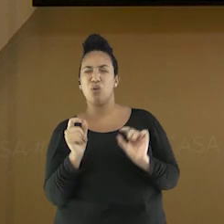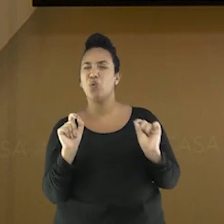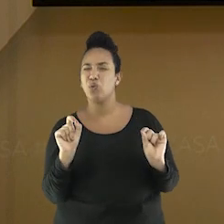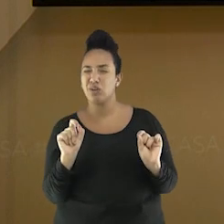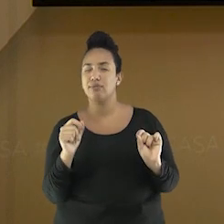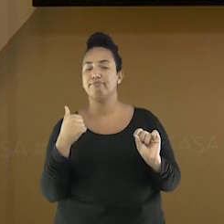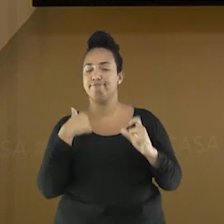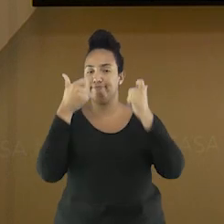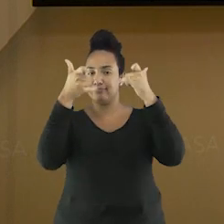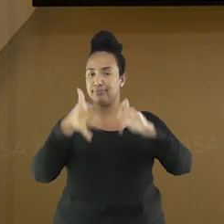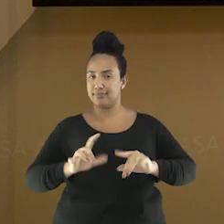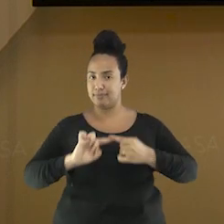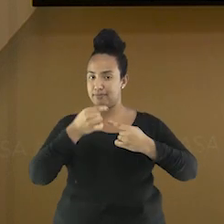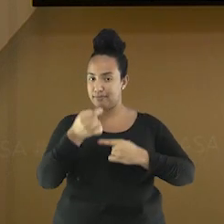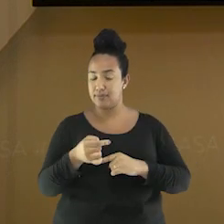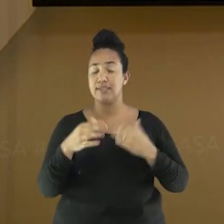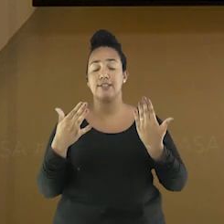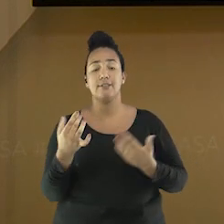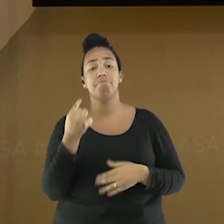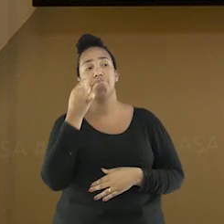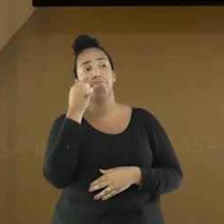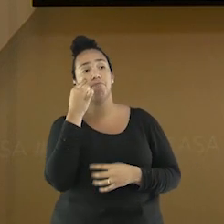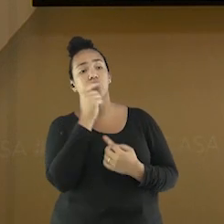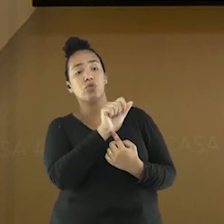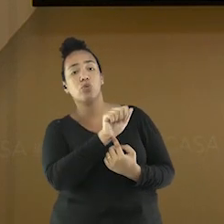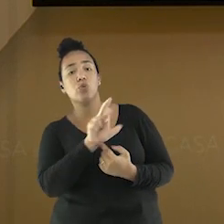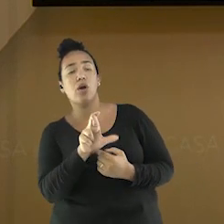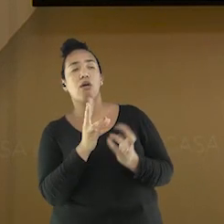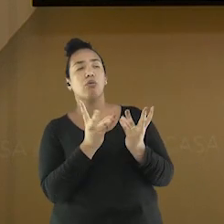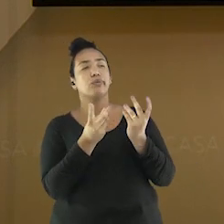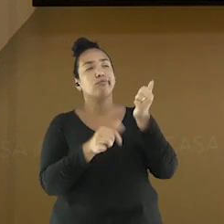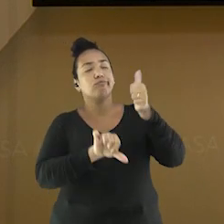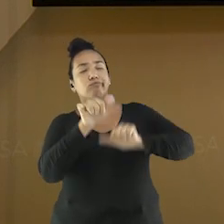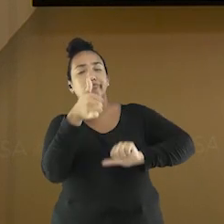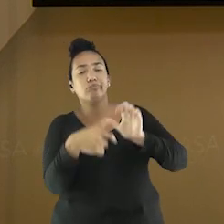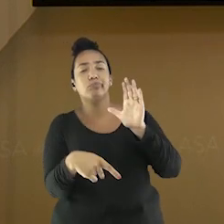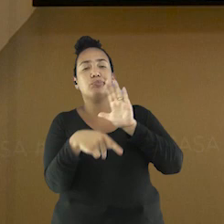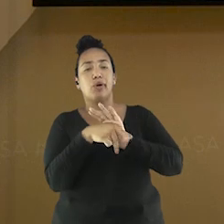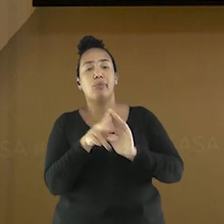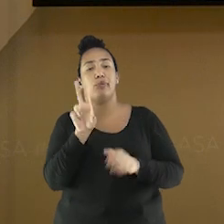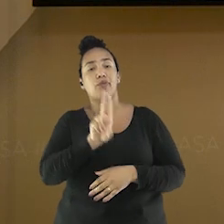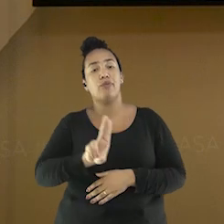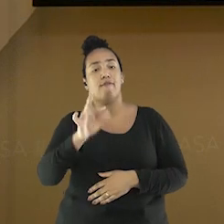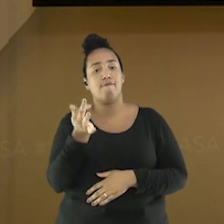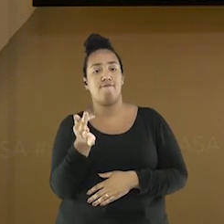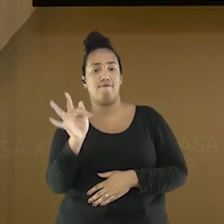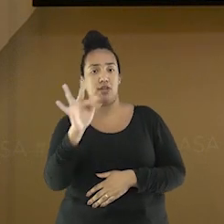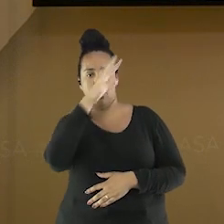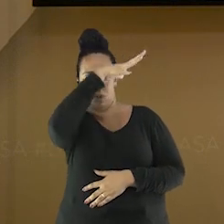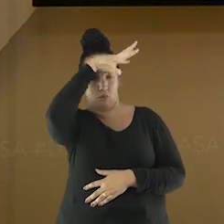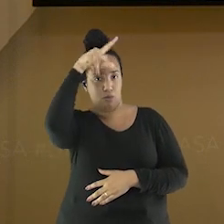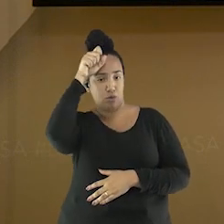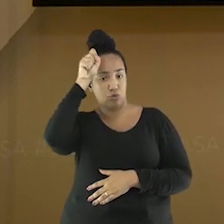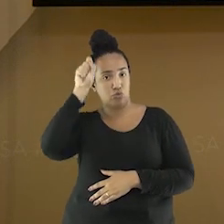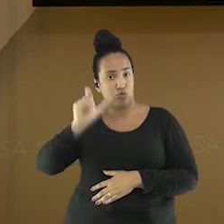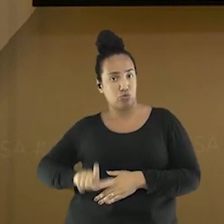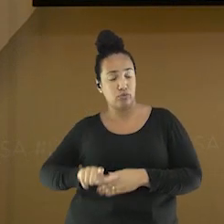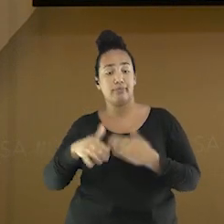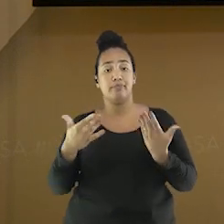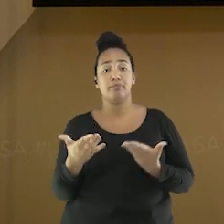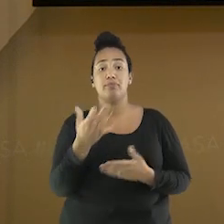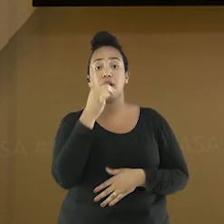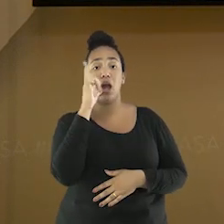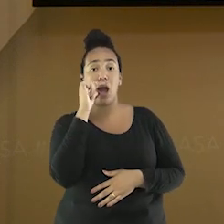pela Estação de Monitoramento da Qualidade do Ar da UFMS, Universidade Federal do Mato Grosso do Sul. A água, como conhecemos,